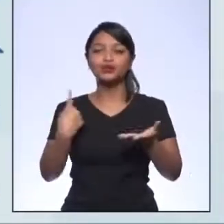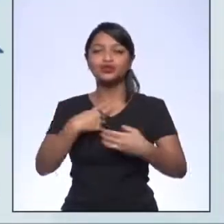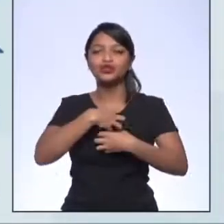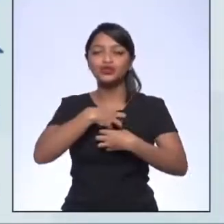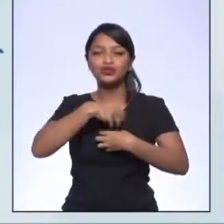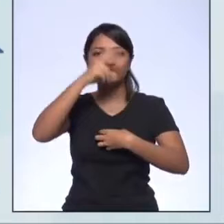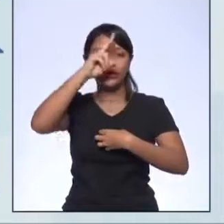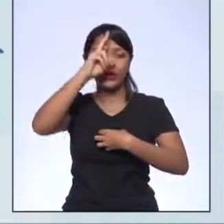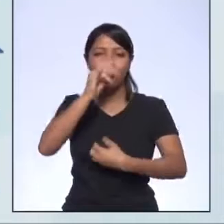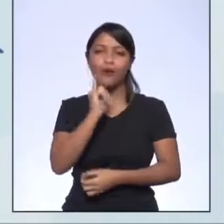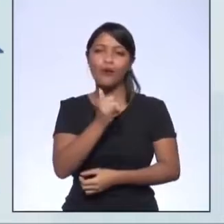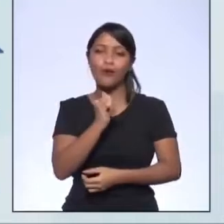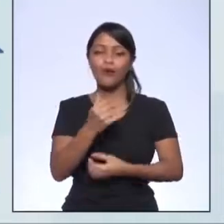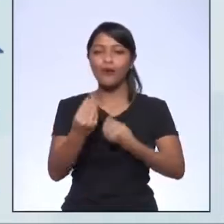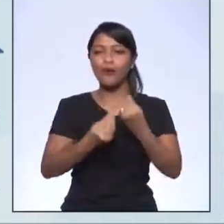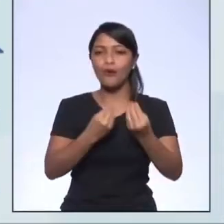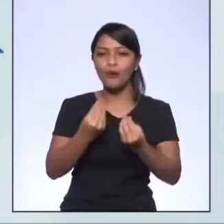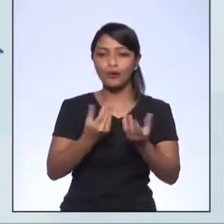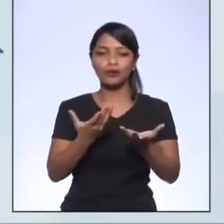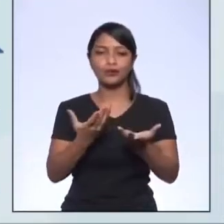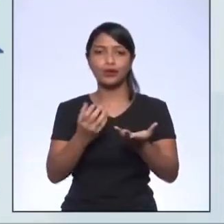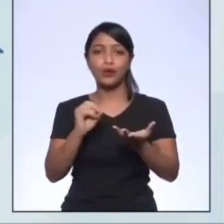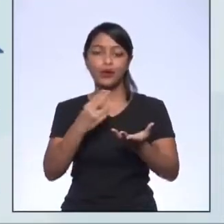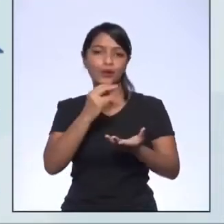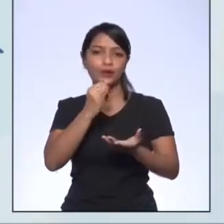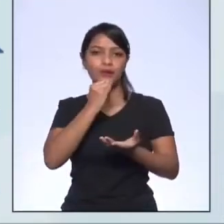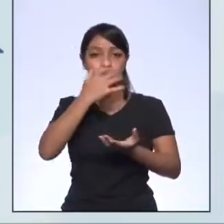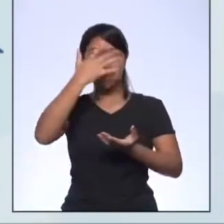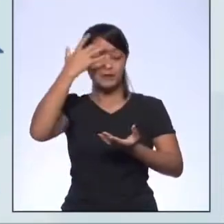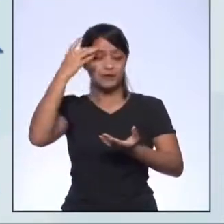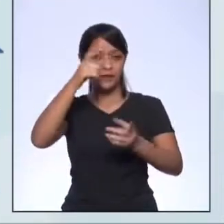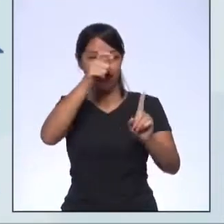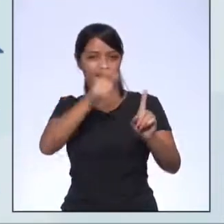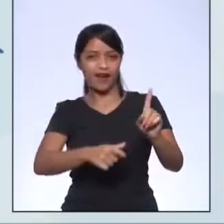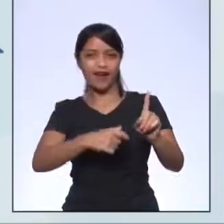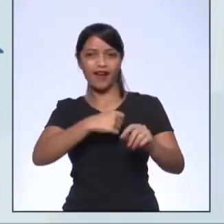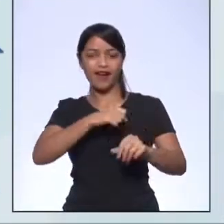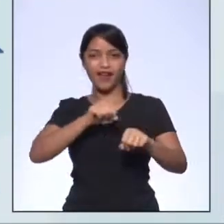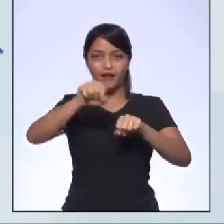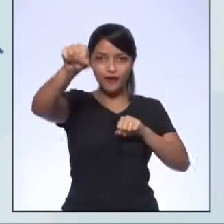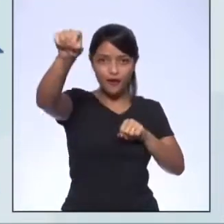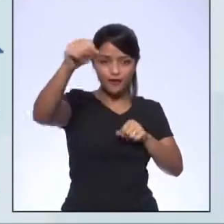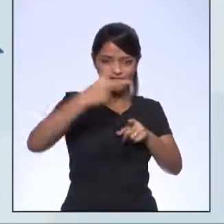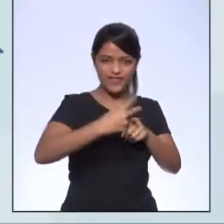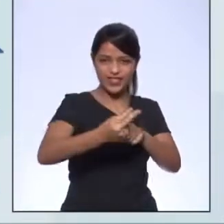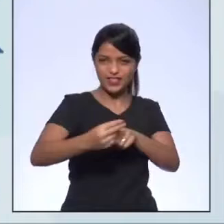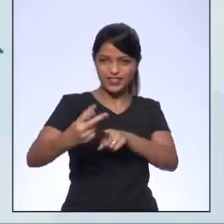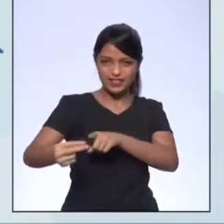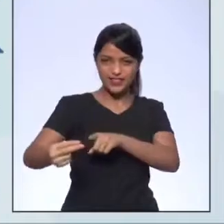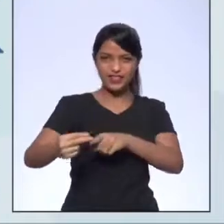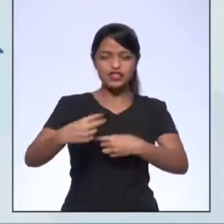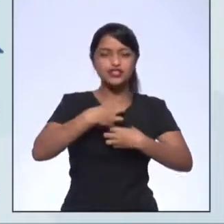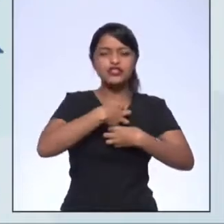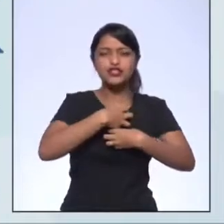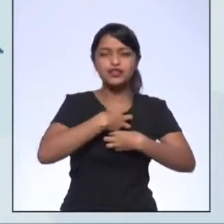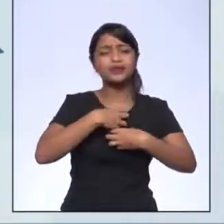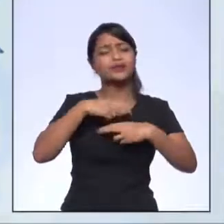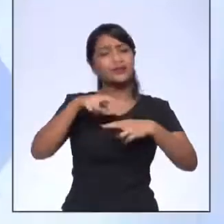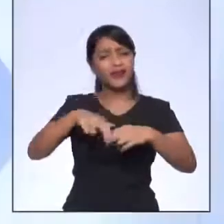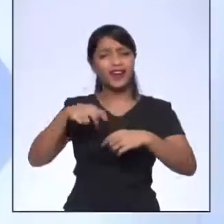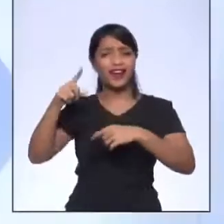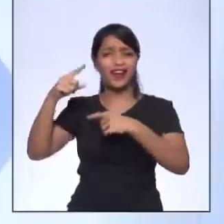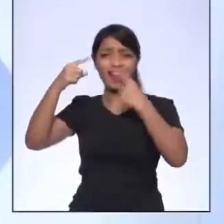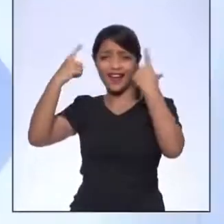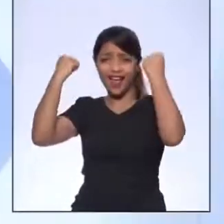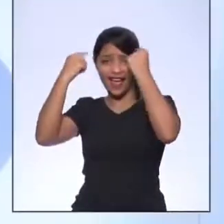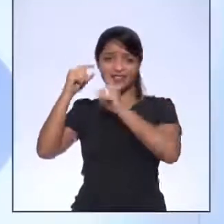contamos uma trajetória de um herói, muito disso veio da Grécia Antiga, né? Aquela questão do herói, que ele vai